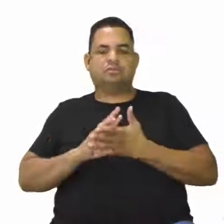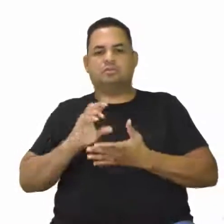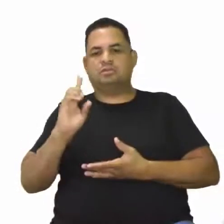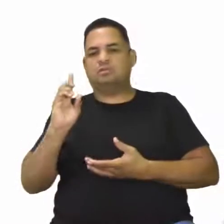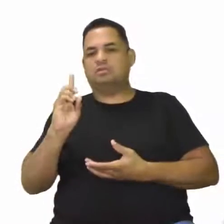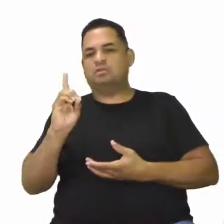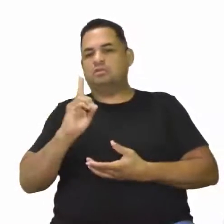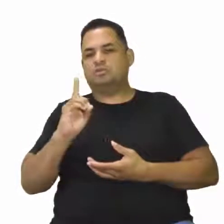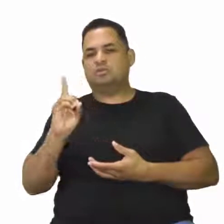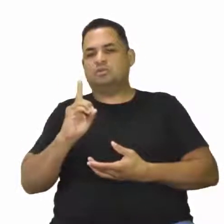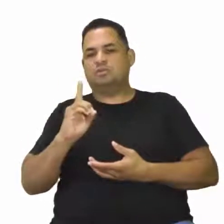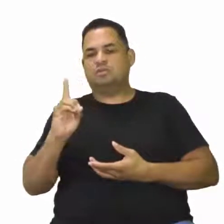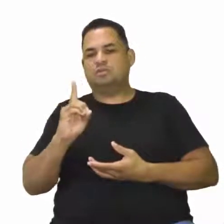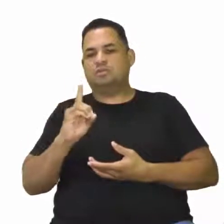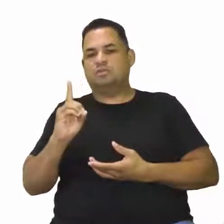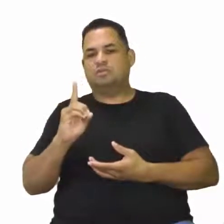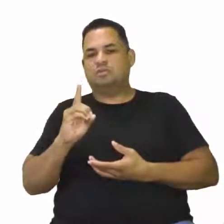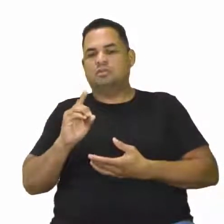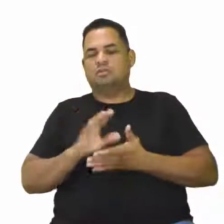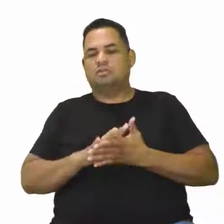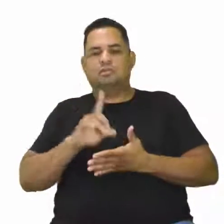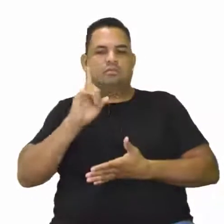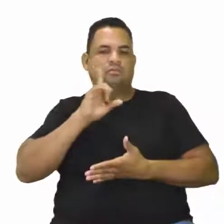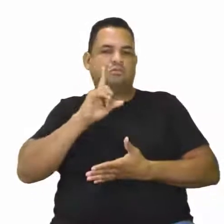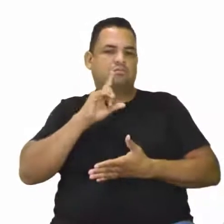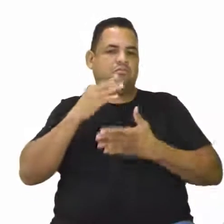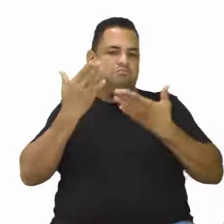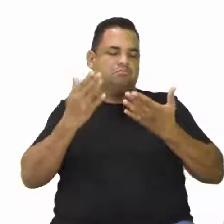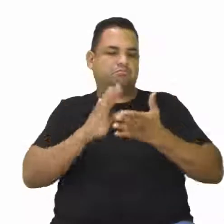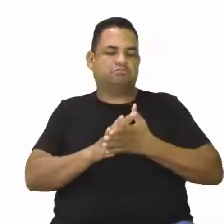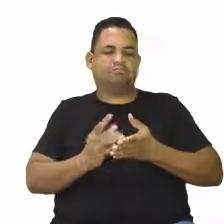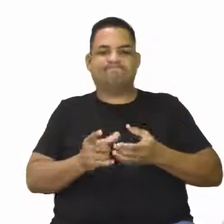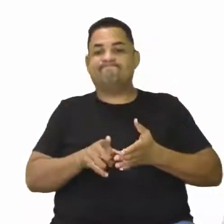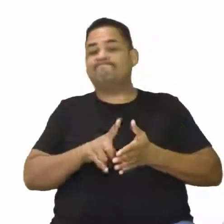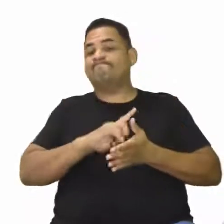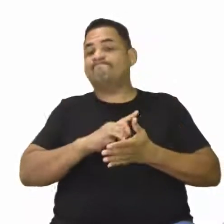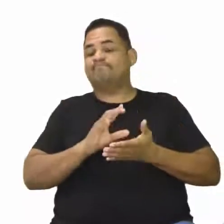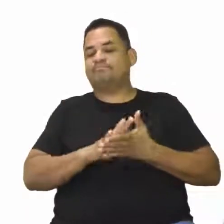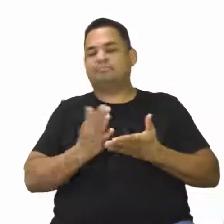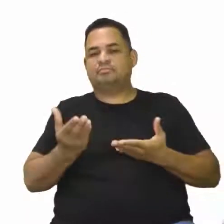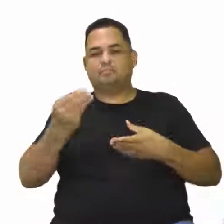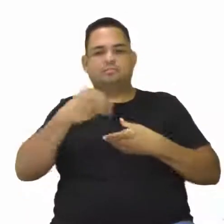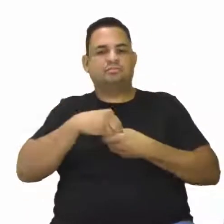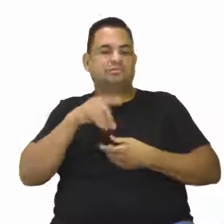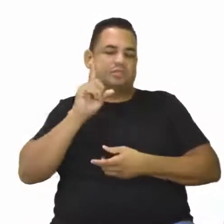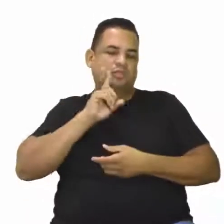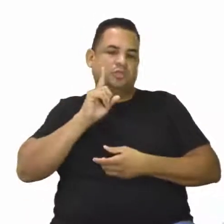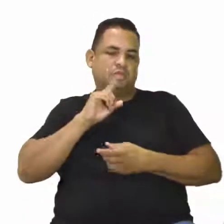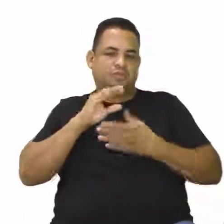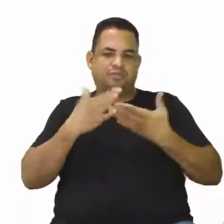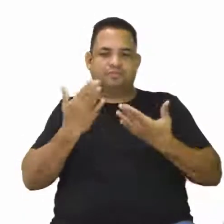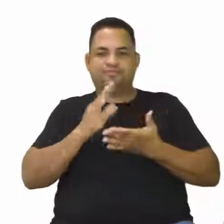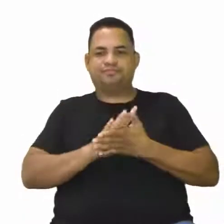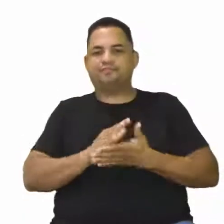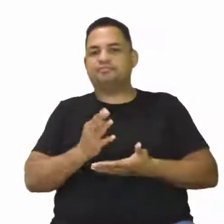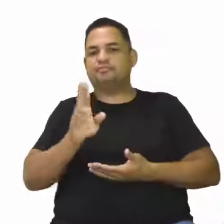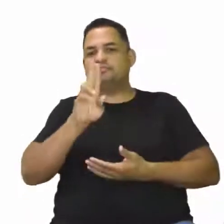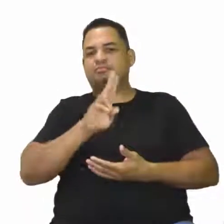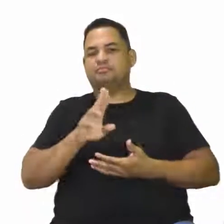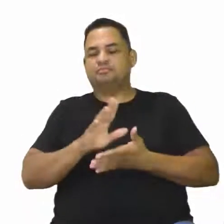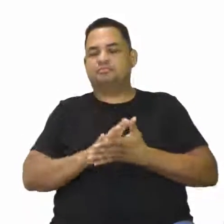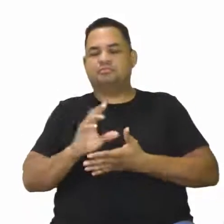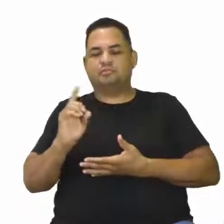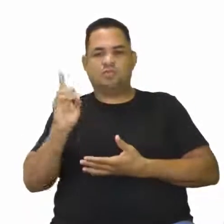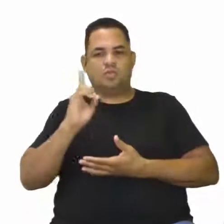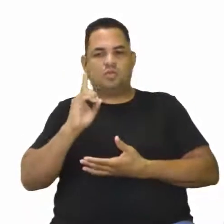dólar americano, porque a gente já viu, né? Isso. Ele antes fazia parte dos Estados Unidos. Então, o que que El Salvador usa? O